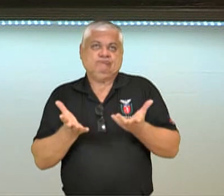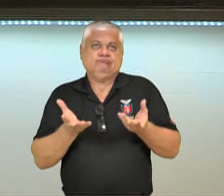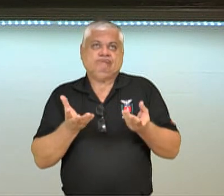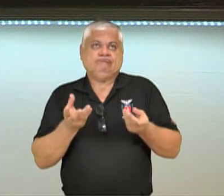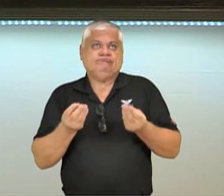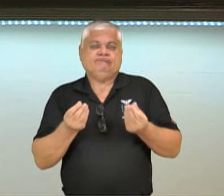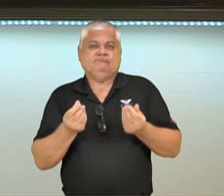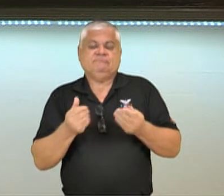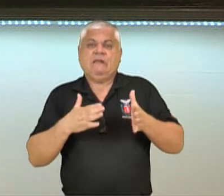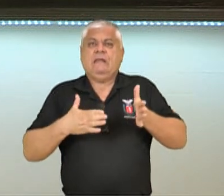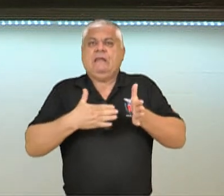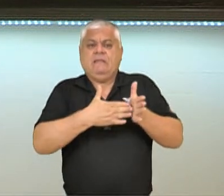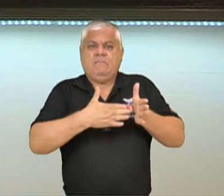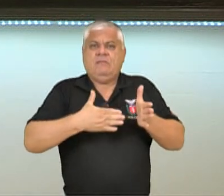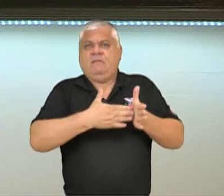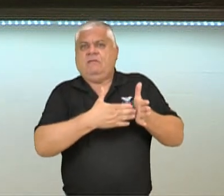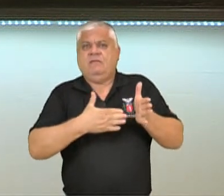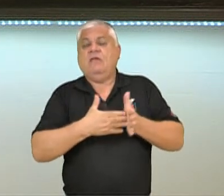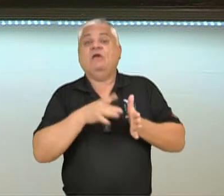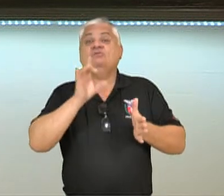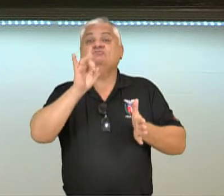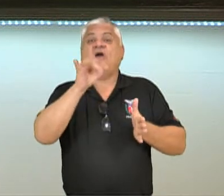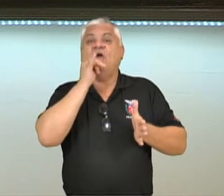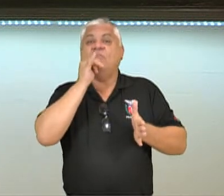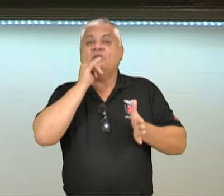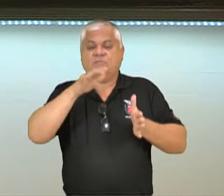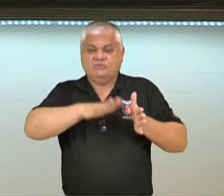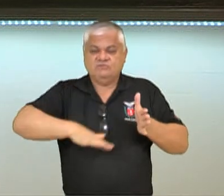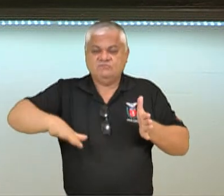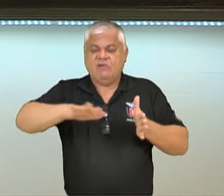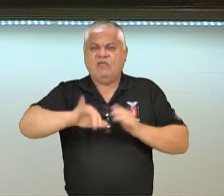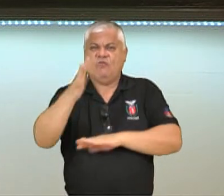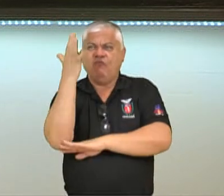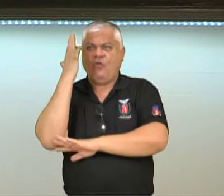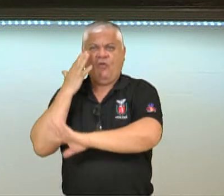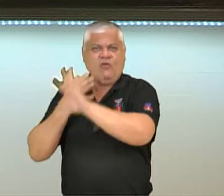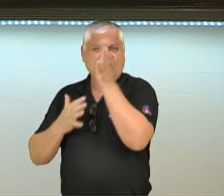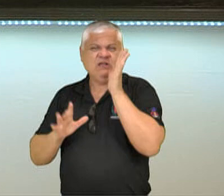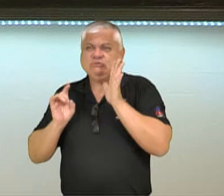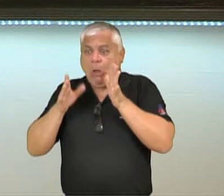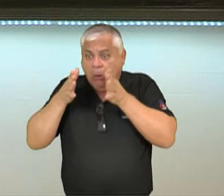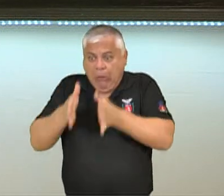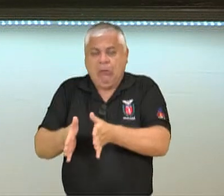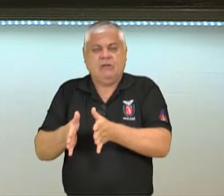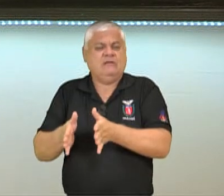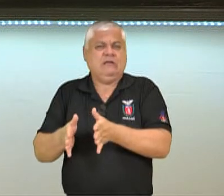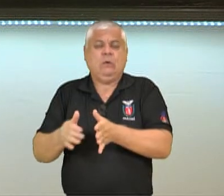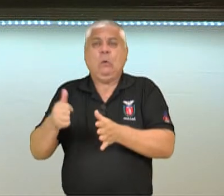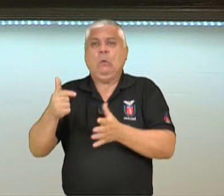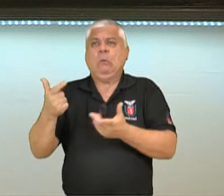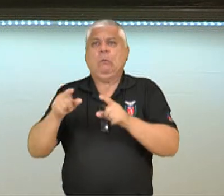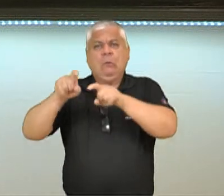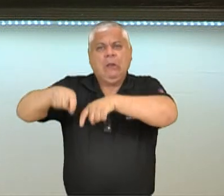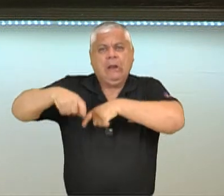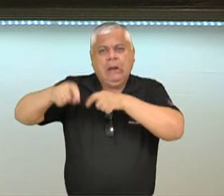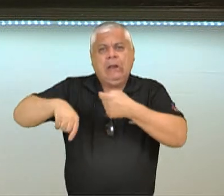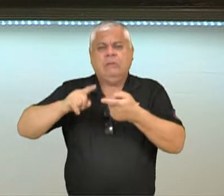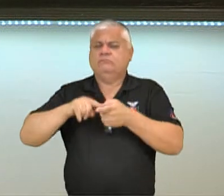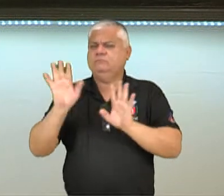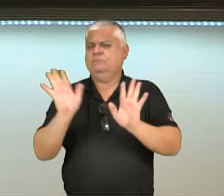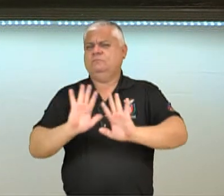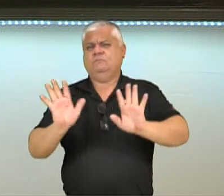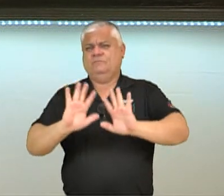assim, limitada somente ao espaço da floresta, ou do campo, ou da área rural.